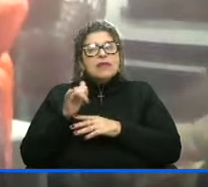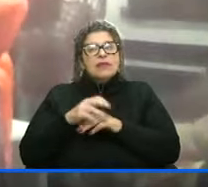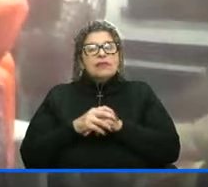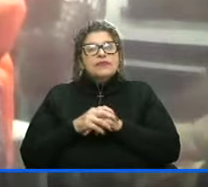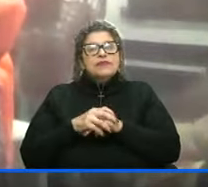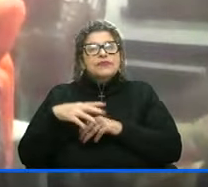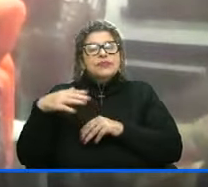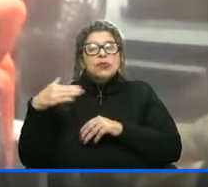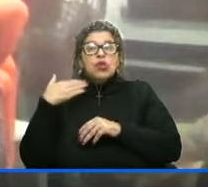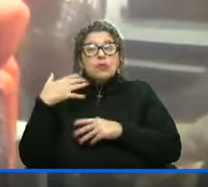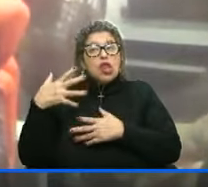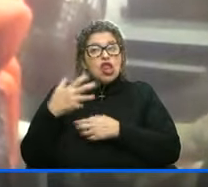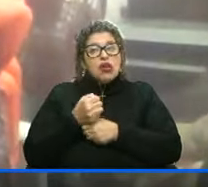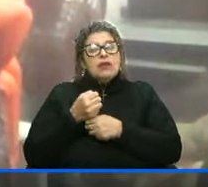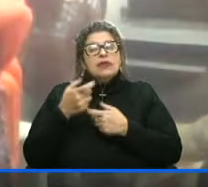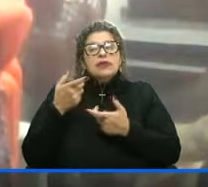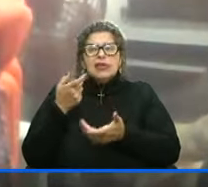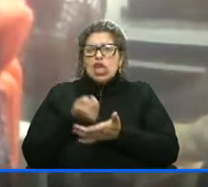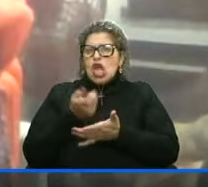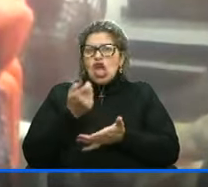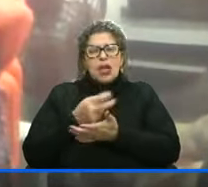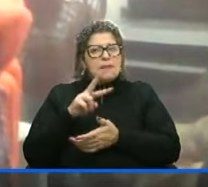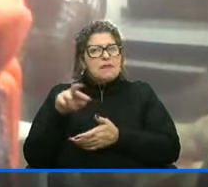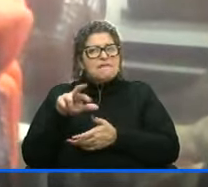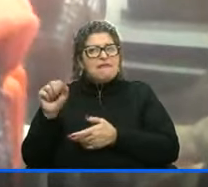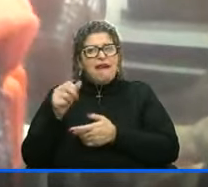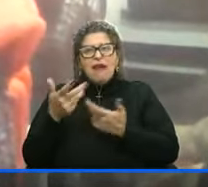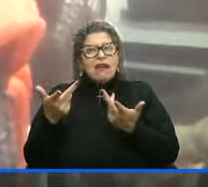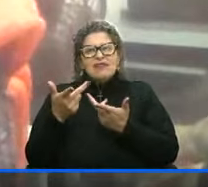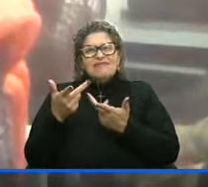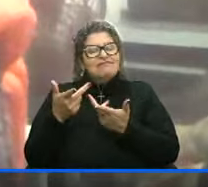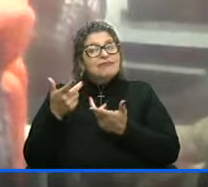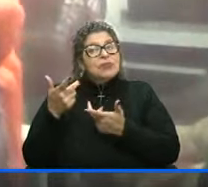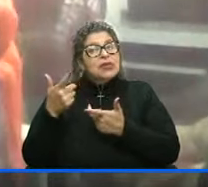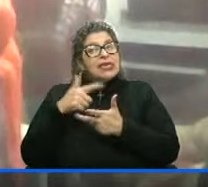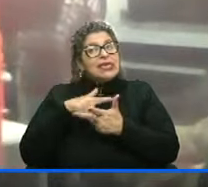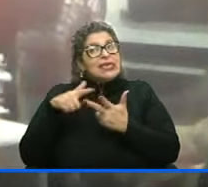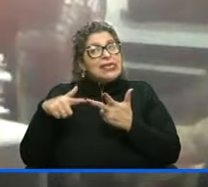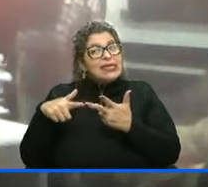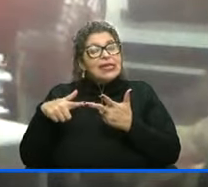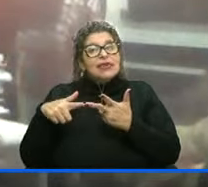Contas, porque também essa compra de vagas vai ser um terceiro plano,